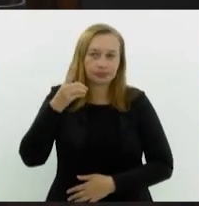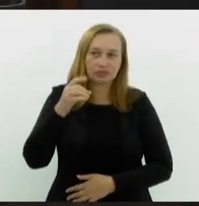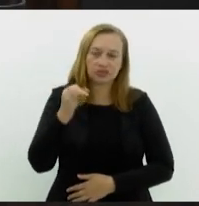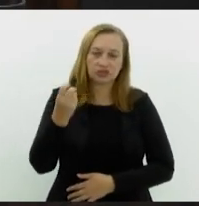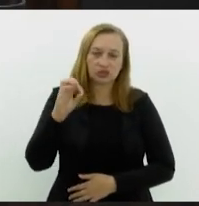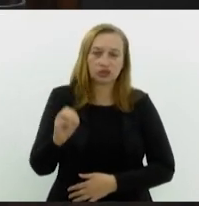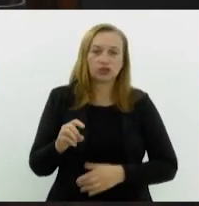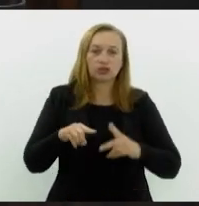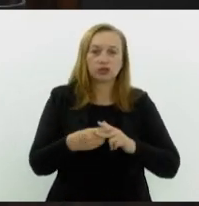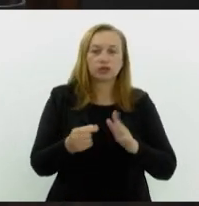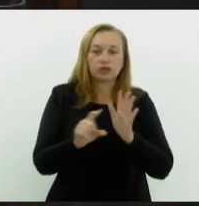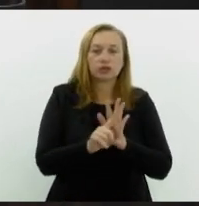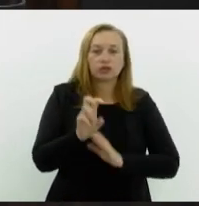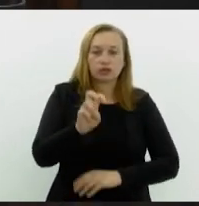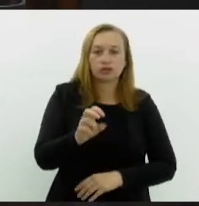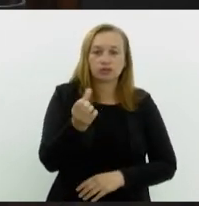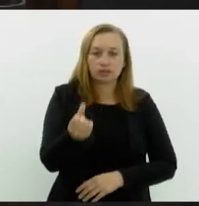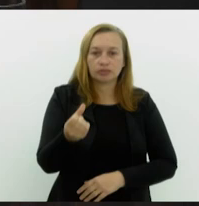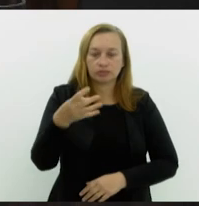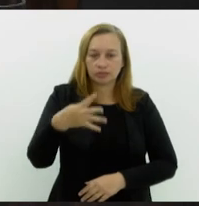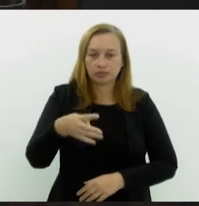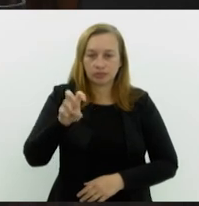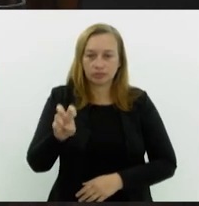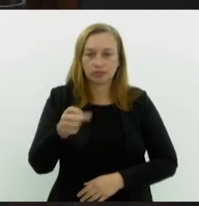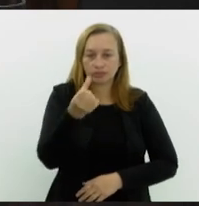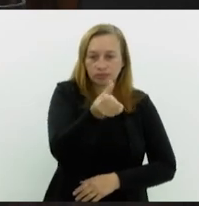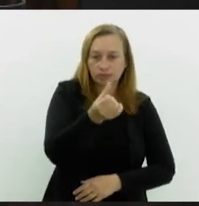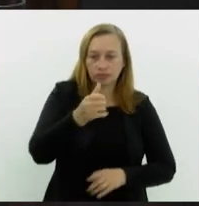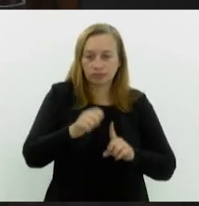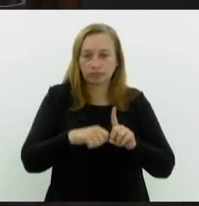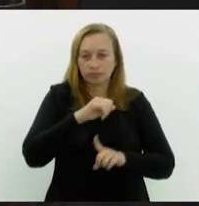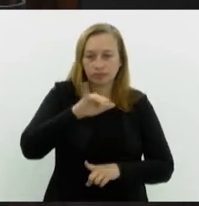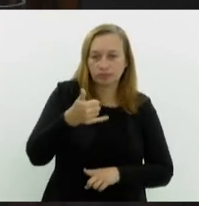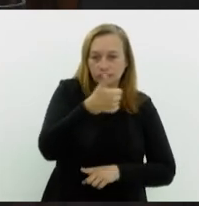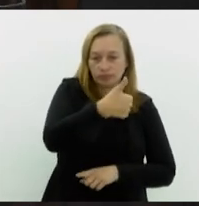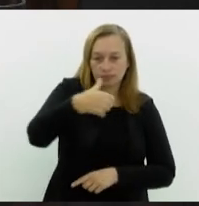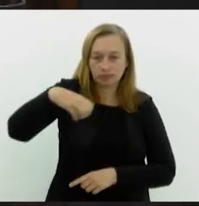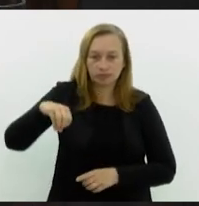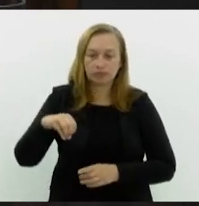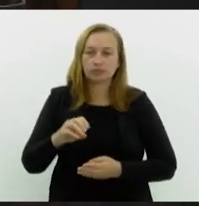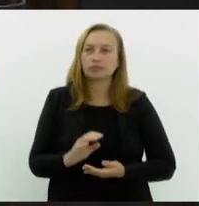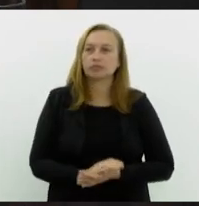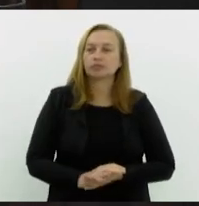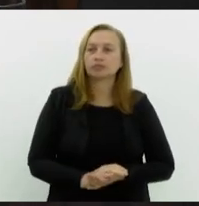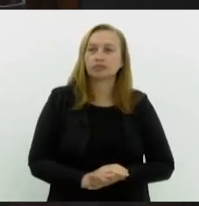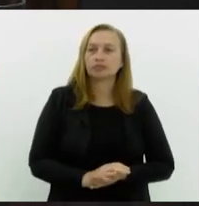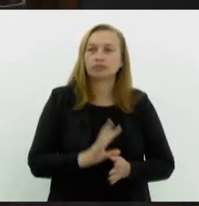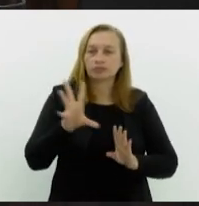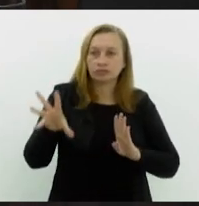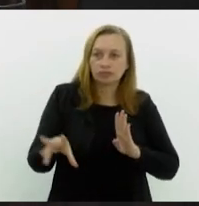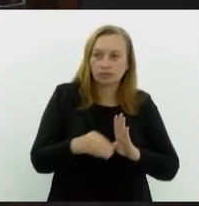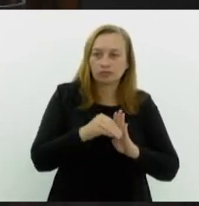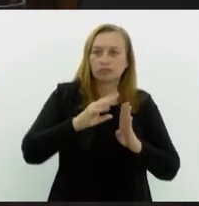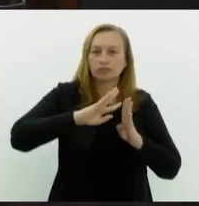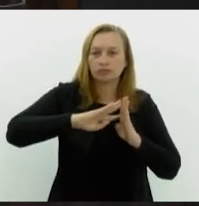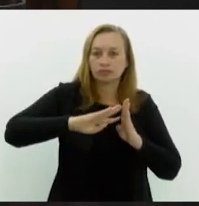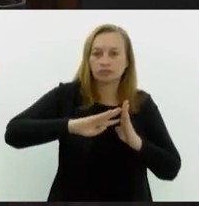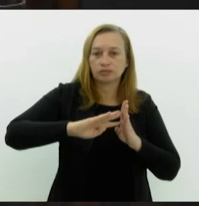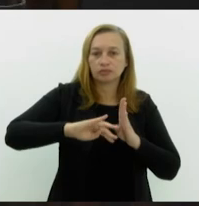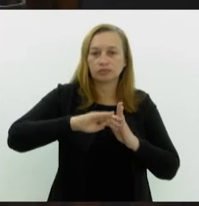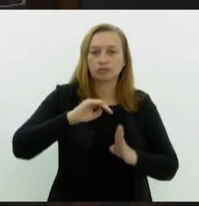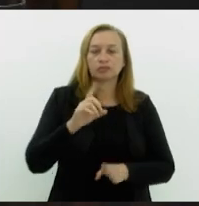que altera a lei número 5.645, de 6 de janeiro de 2010, para instituir no âmbito do Estado do Rio de Janeiro o